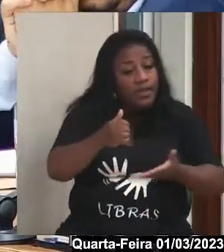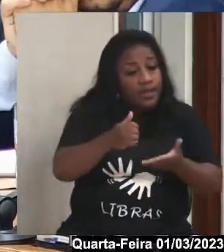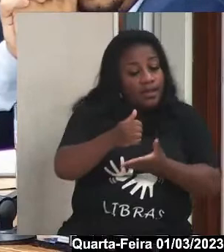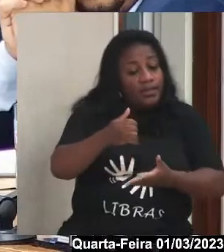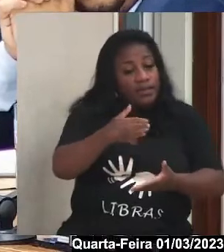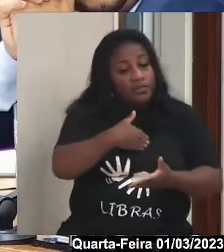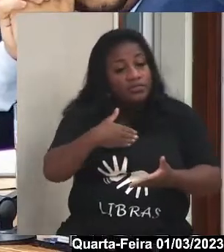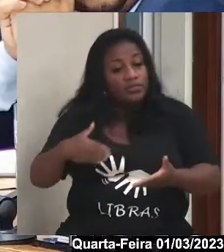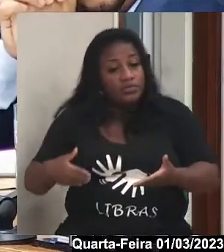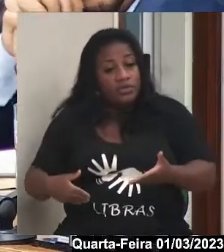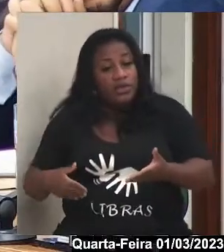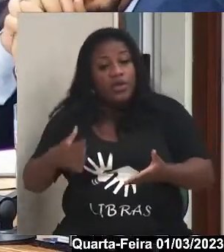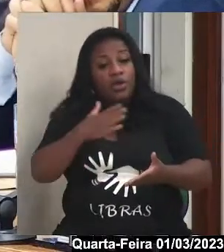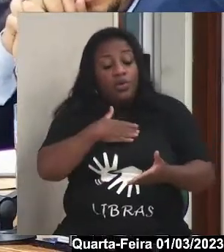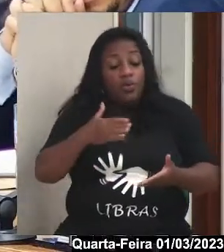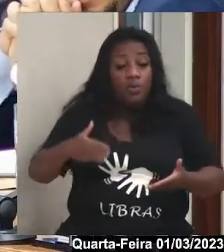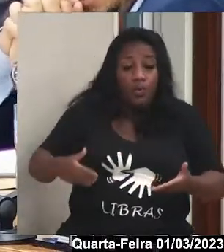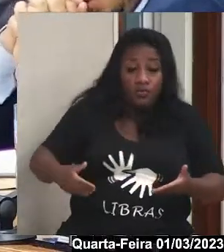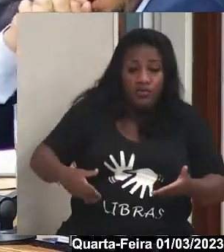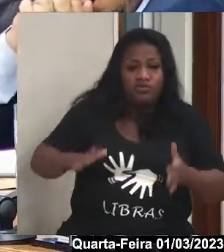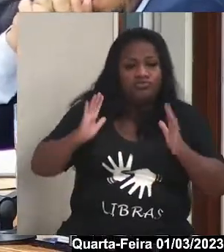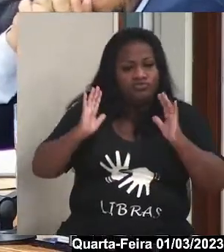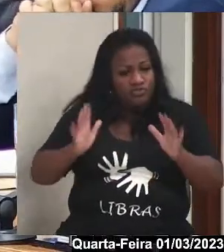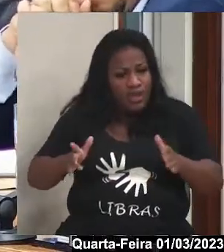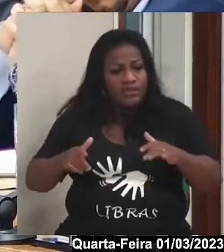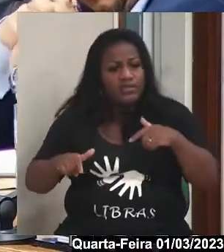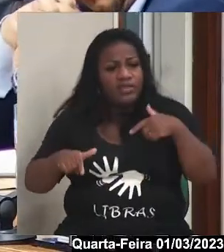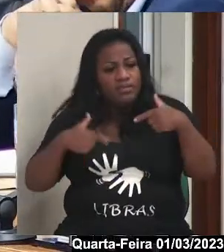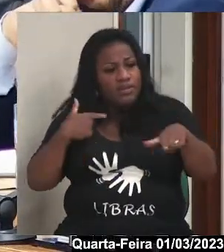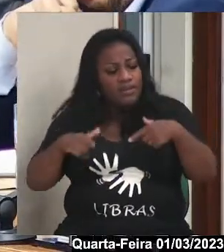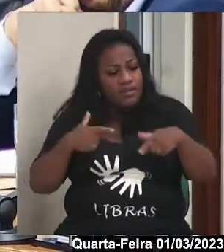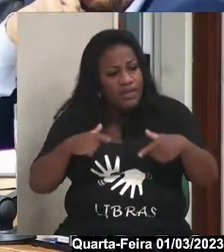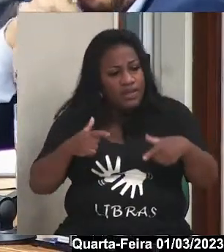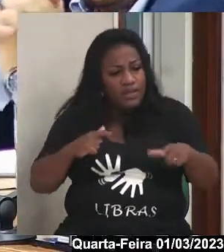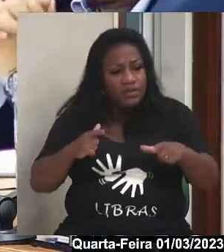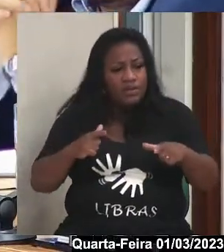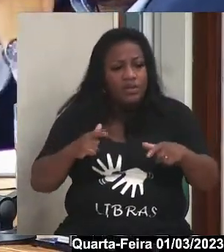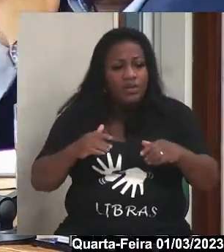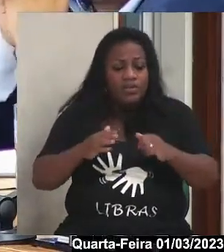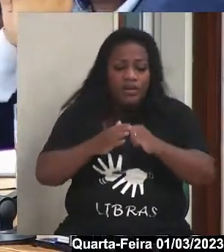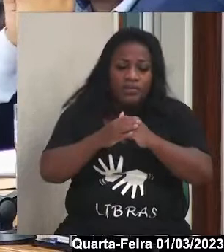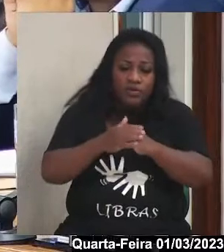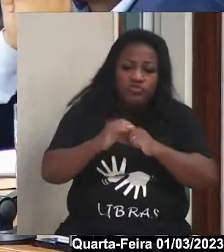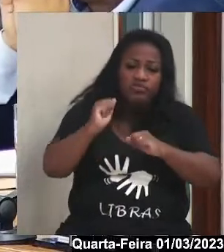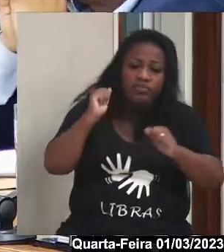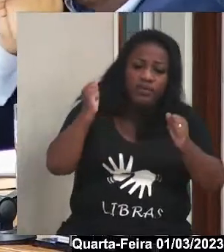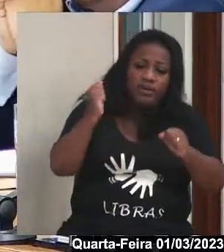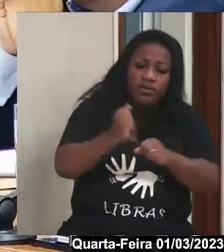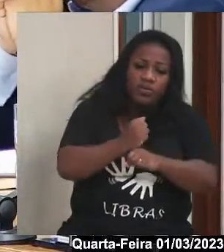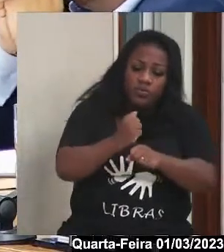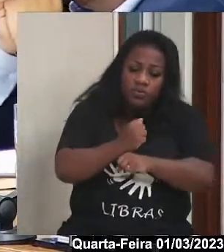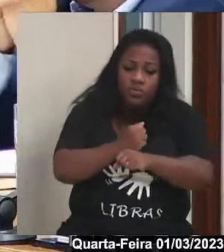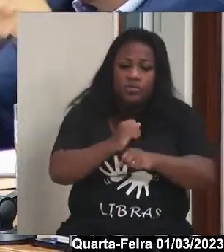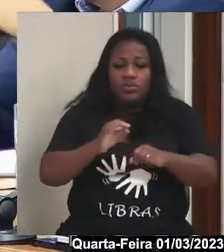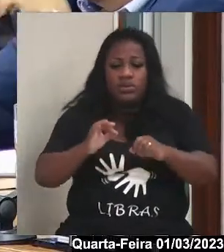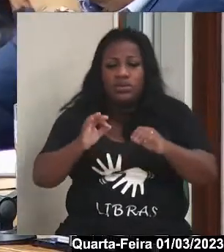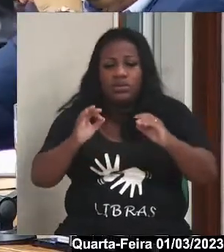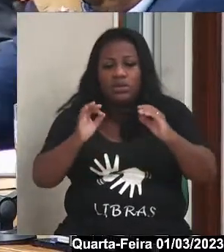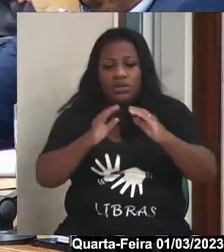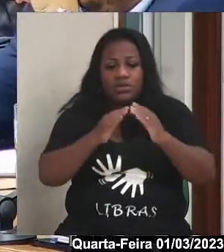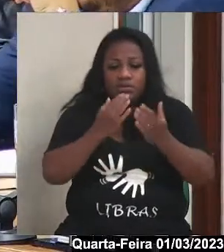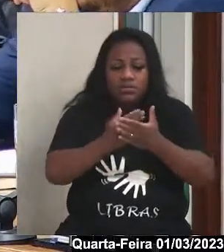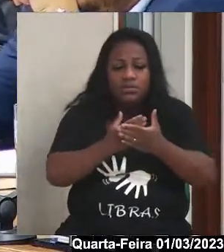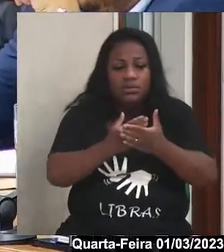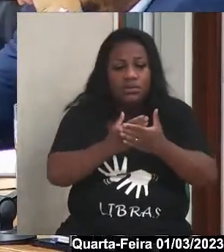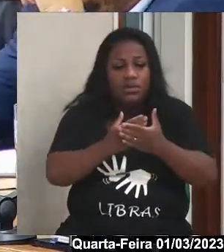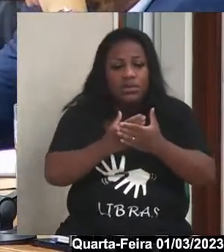governo. Então, quer dizer, o governo estava preocupado e trabalhando para poder realizar aquilo. Então, com relação ao Armando